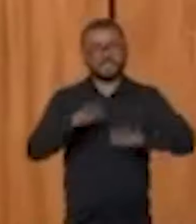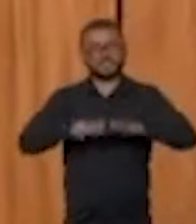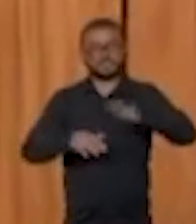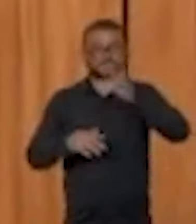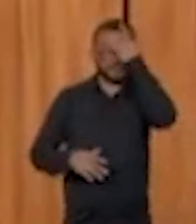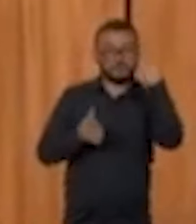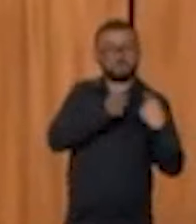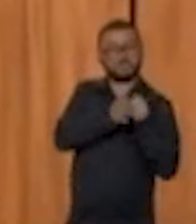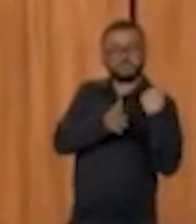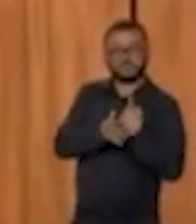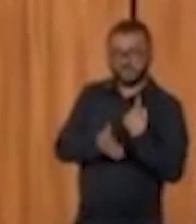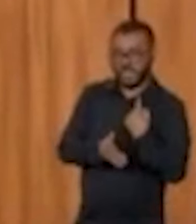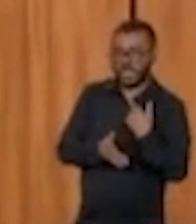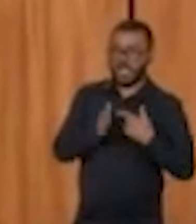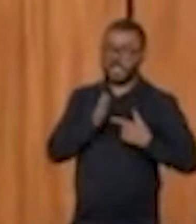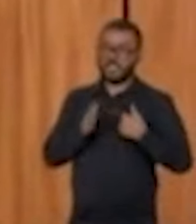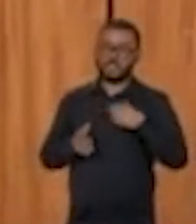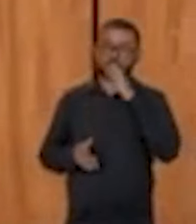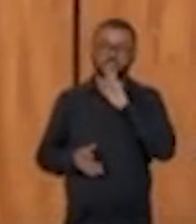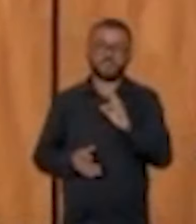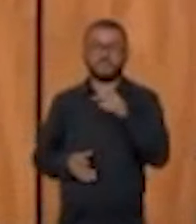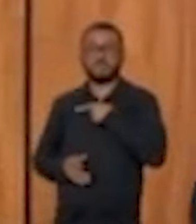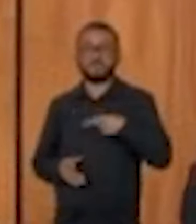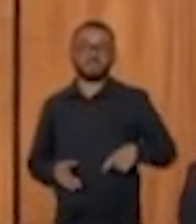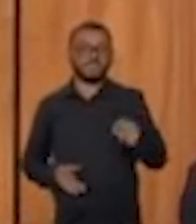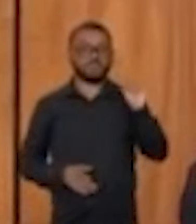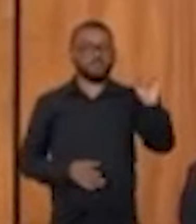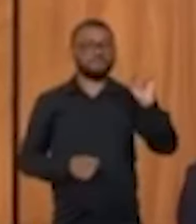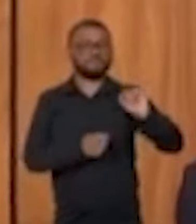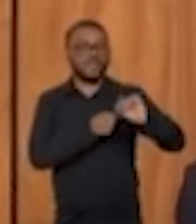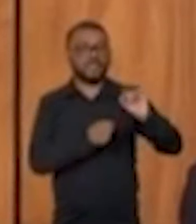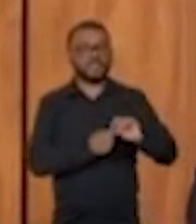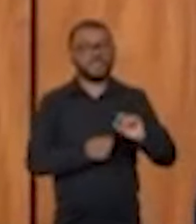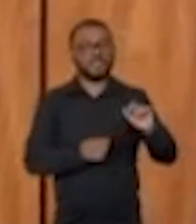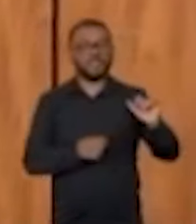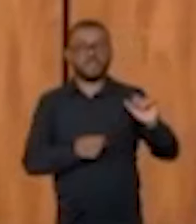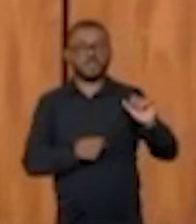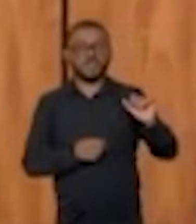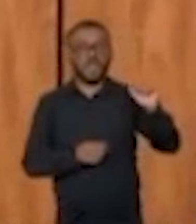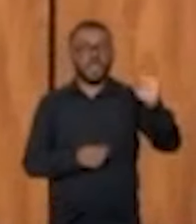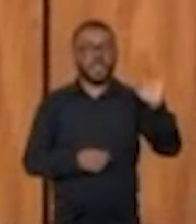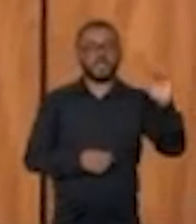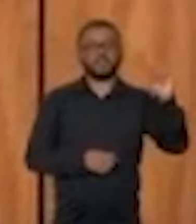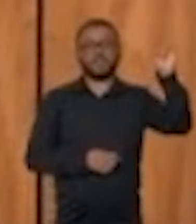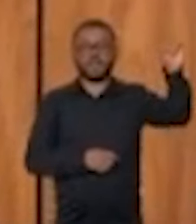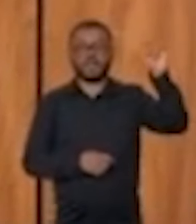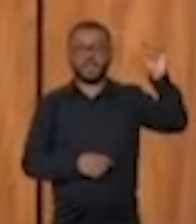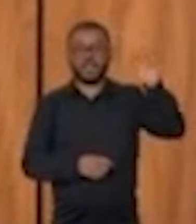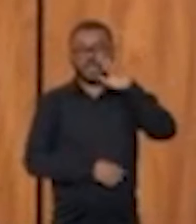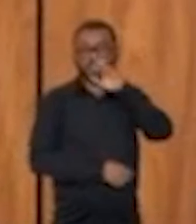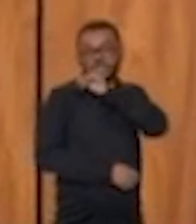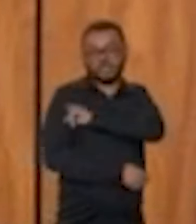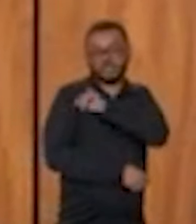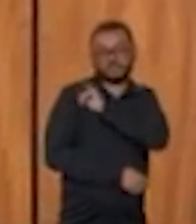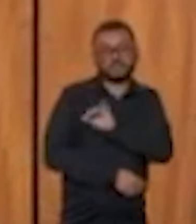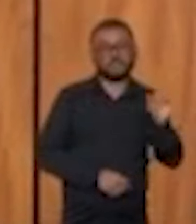Quem vai me perguntar, já vou responder logo. Presidente, o que o senhor acha do ato em Copacabana? Eu não vi o